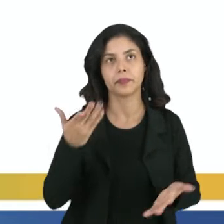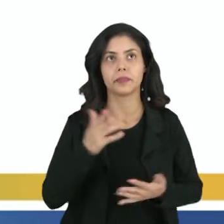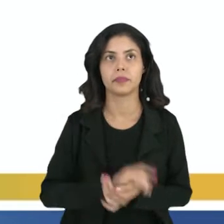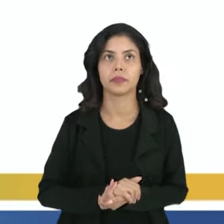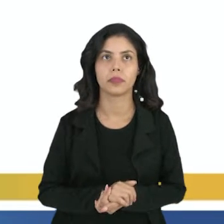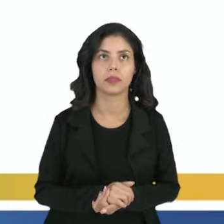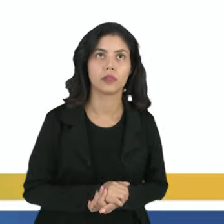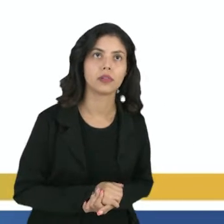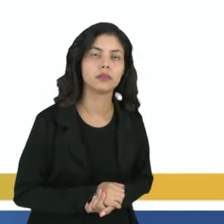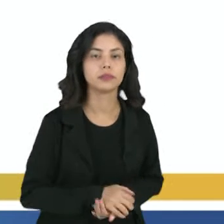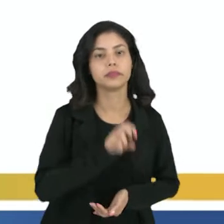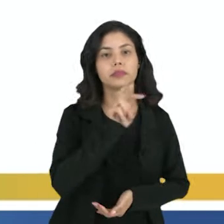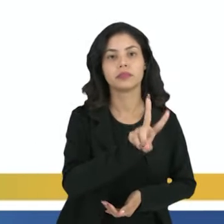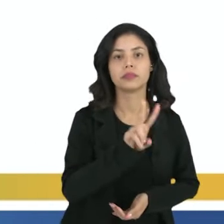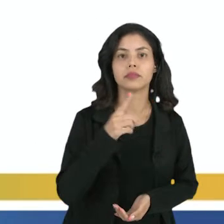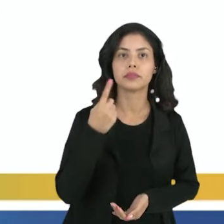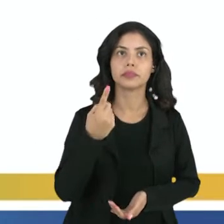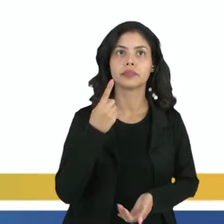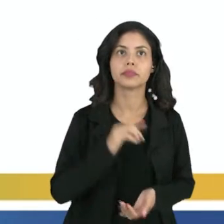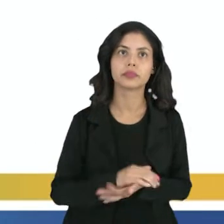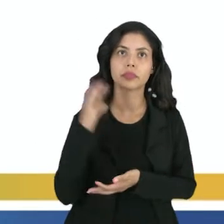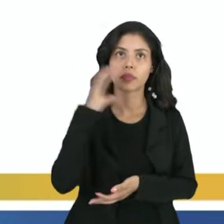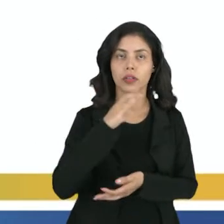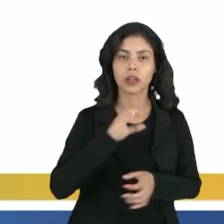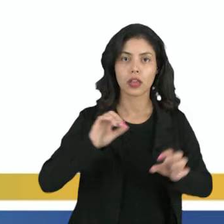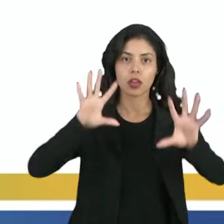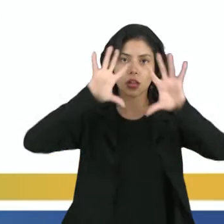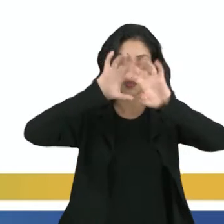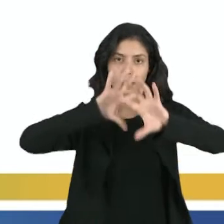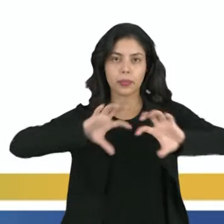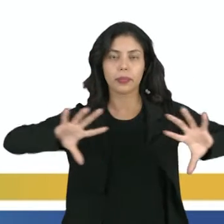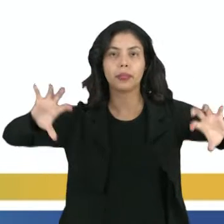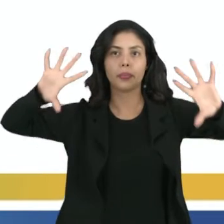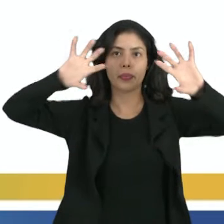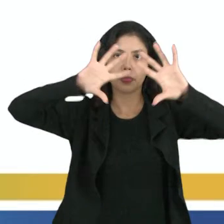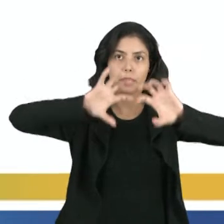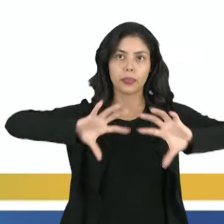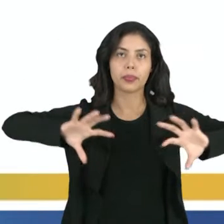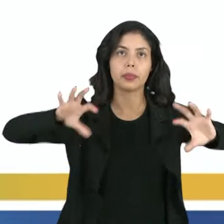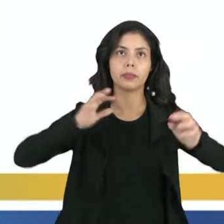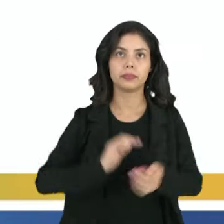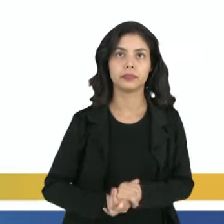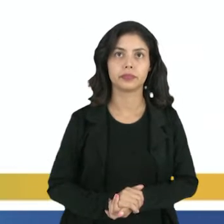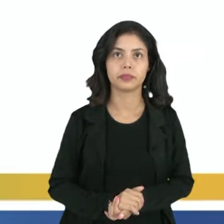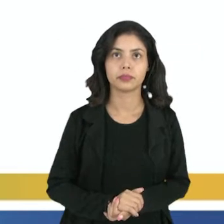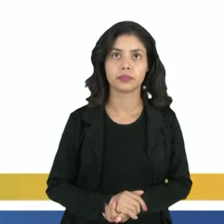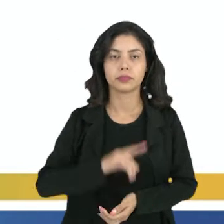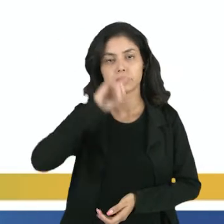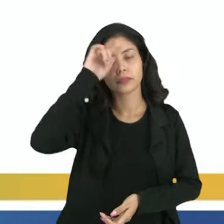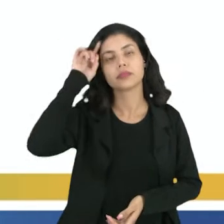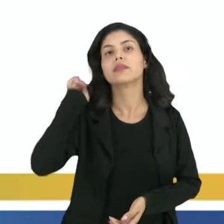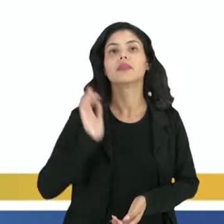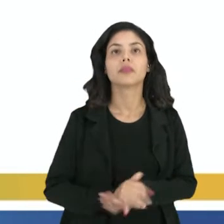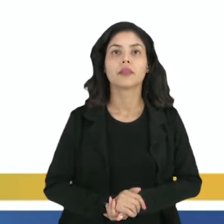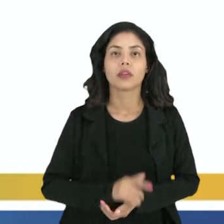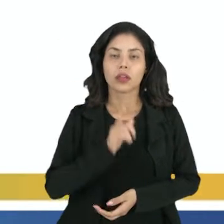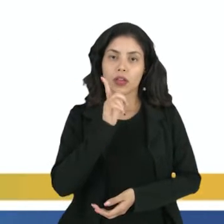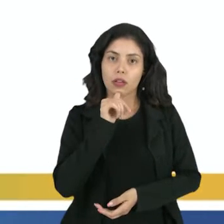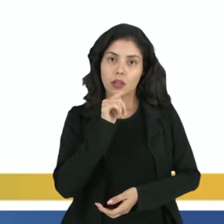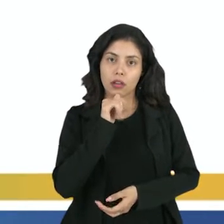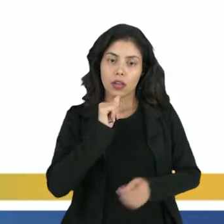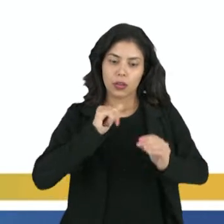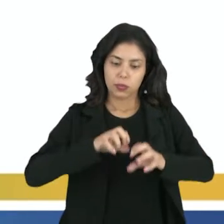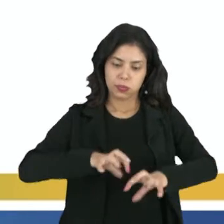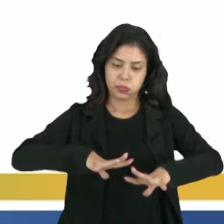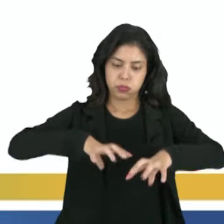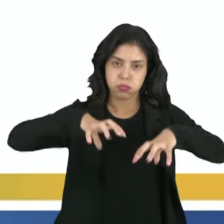ok? Então, o V1 é a velocidade da evaporação. Então, o que é evaporação? Quando você tem